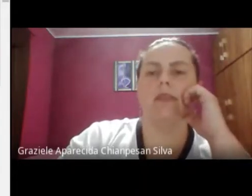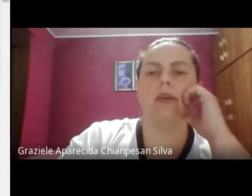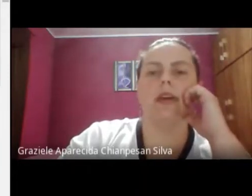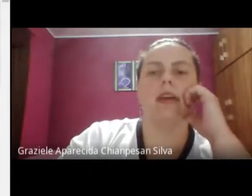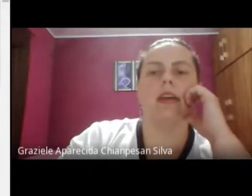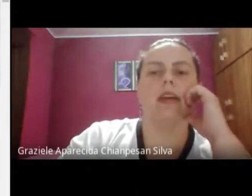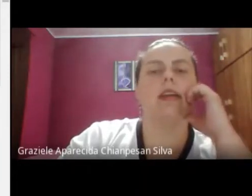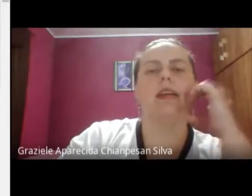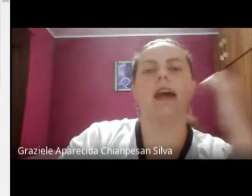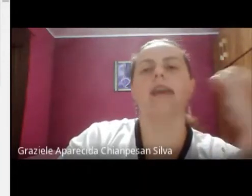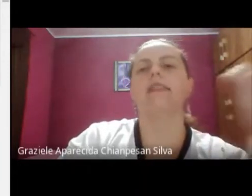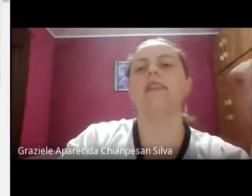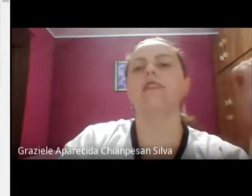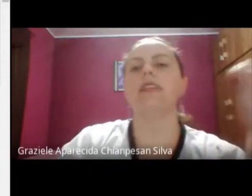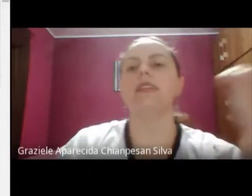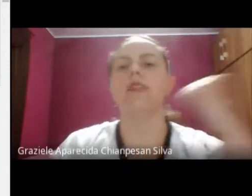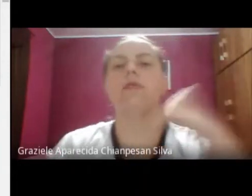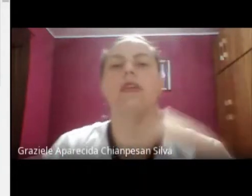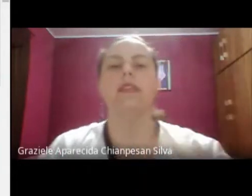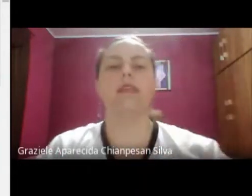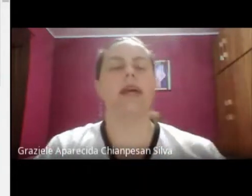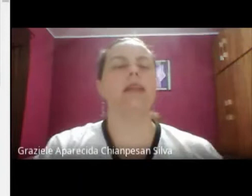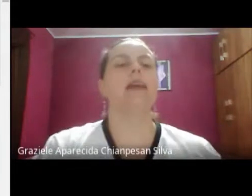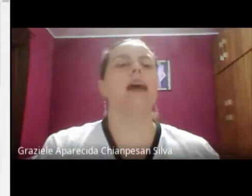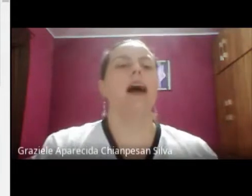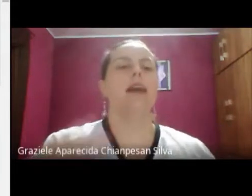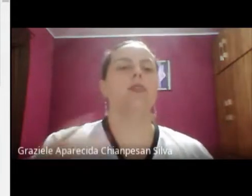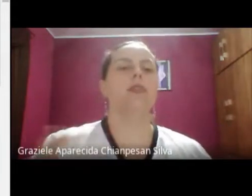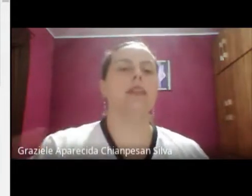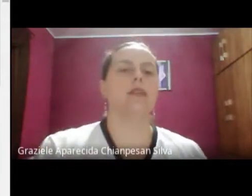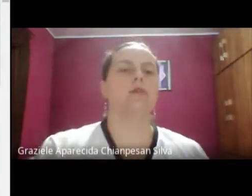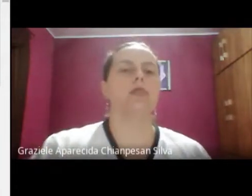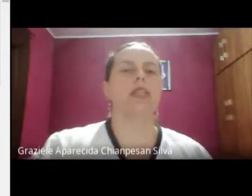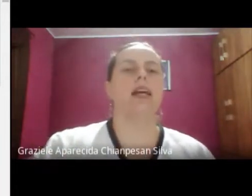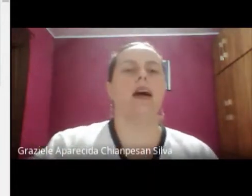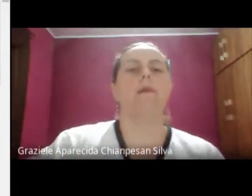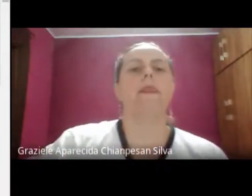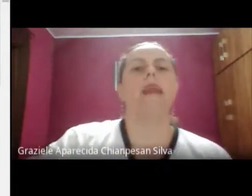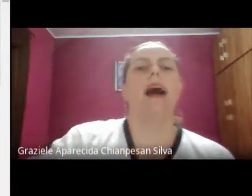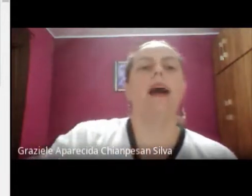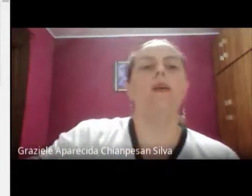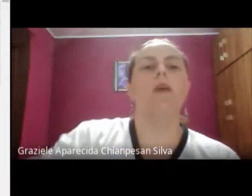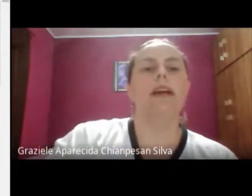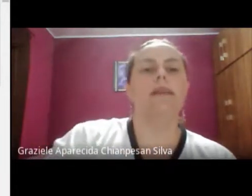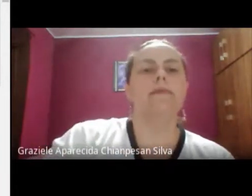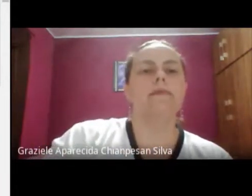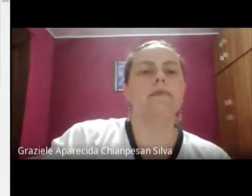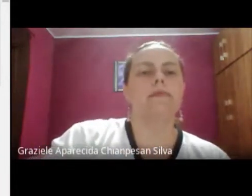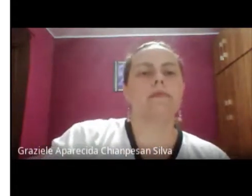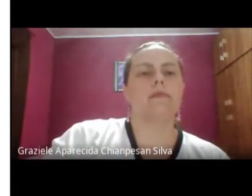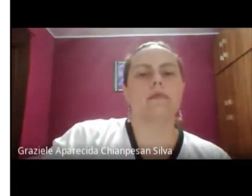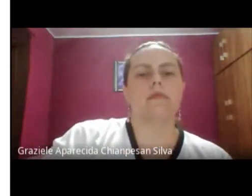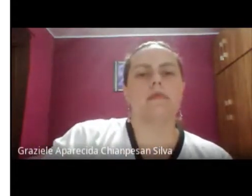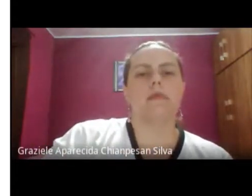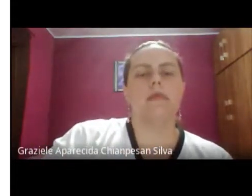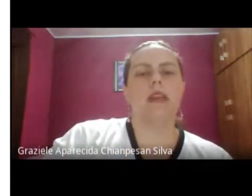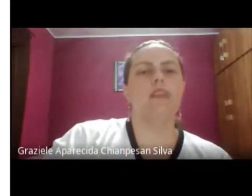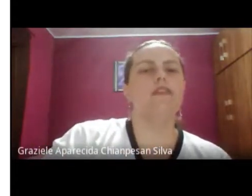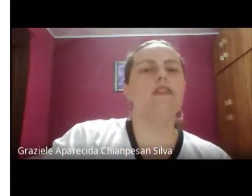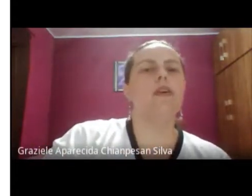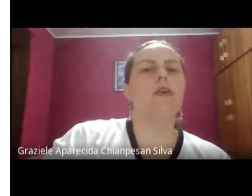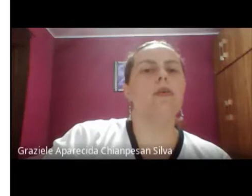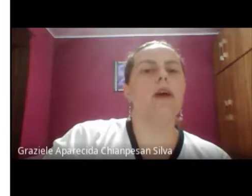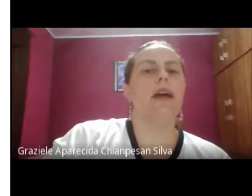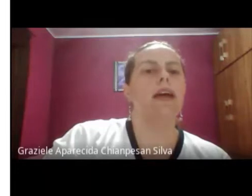tá? Então, vocês viram também a notação musical. Agora,